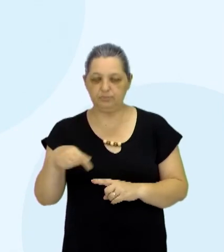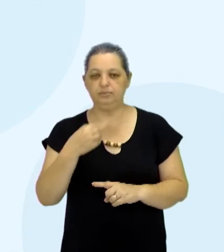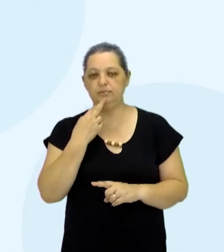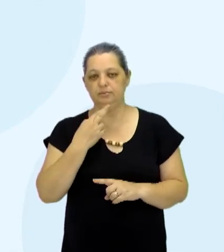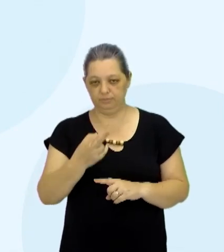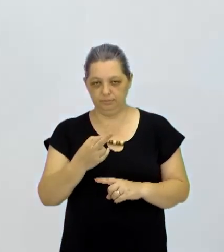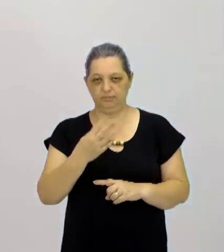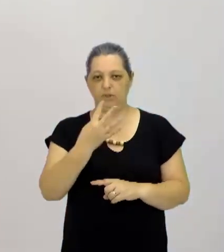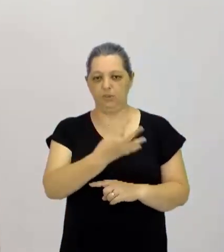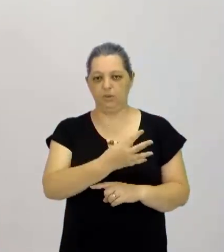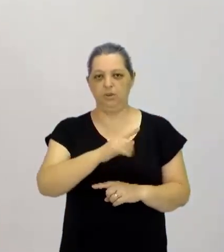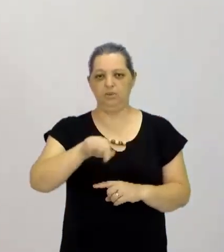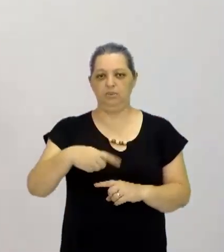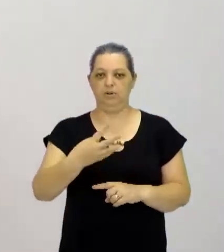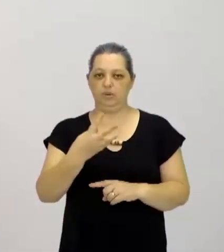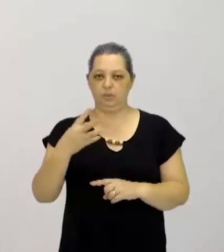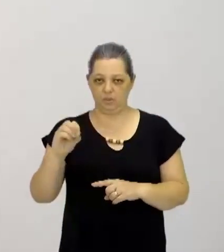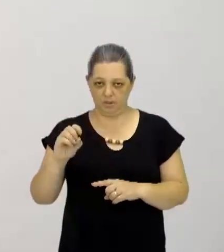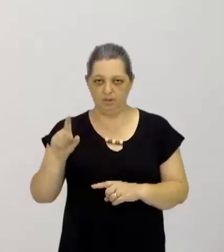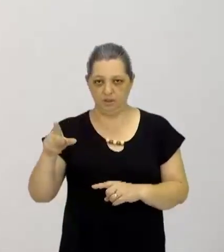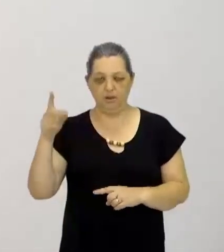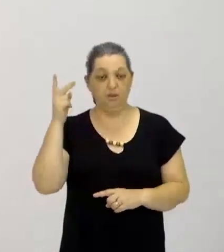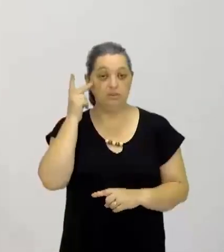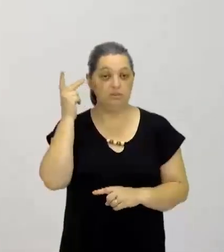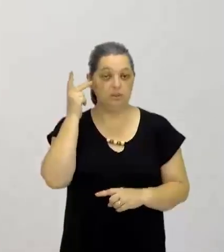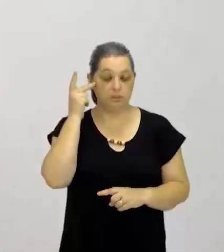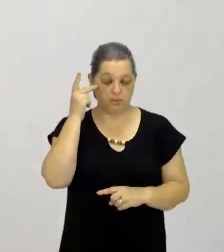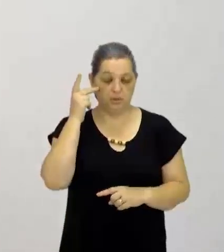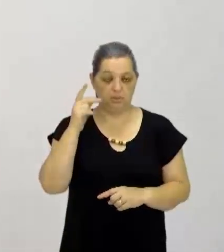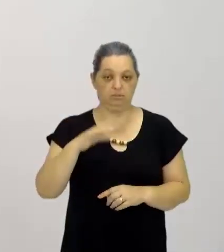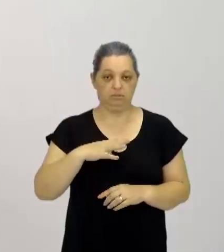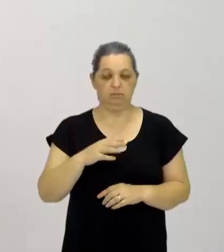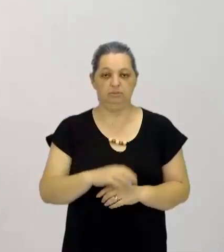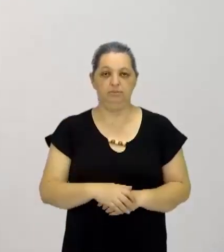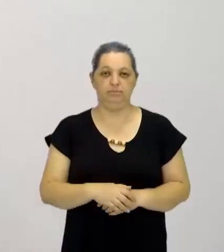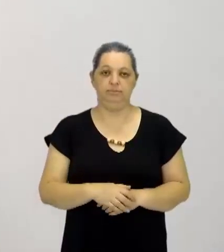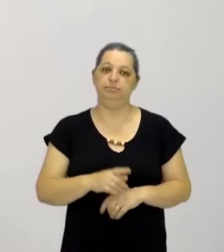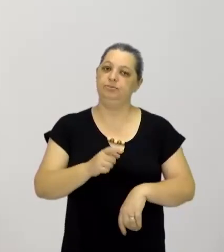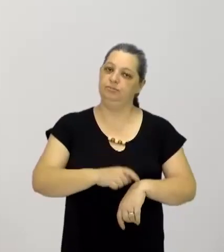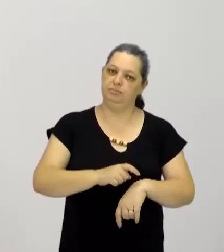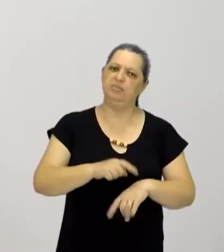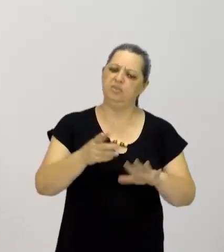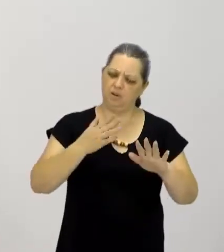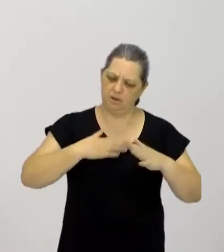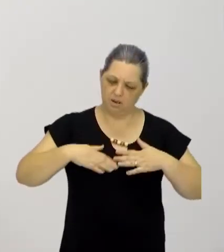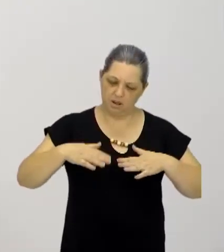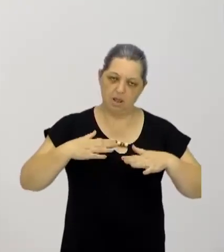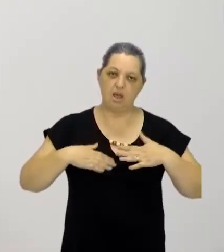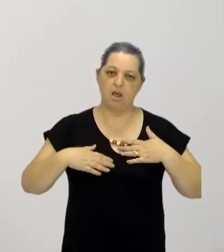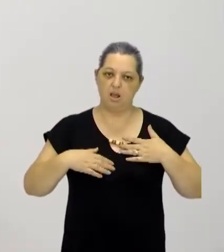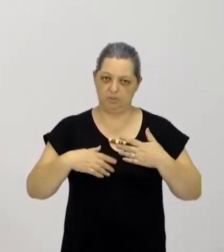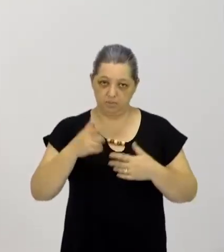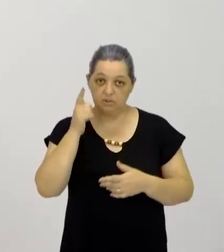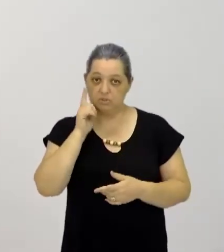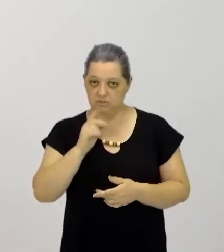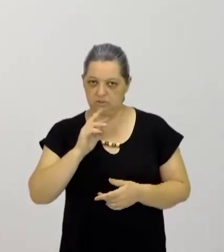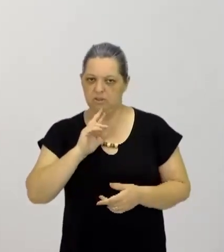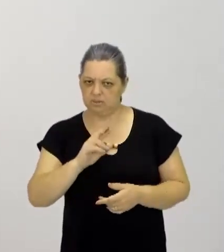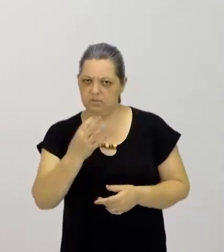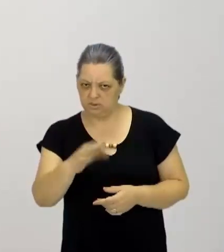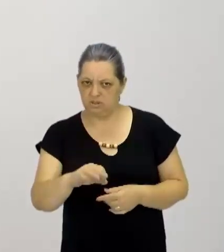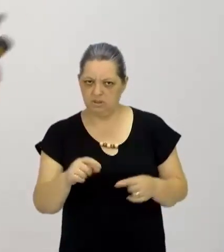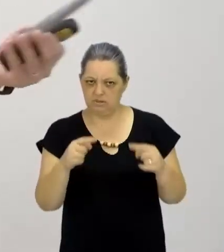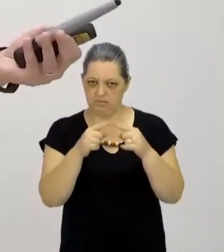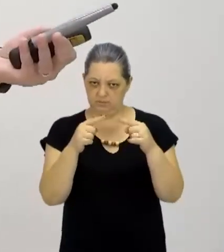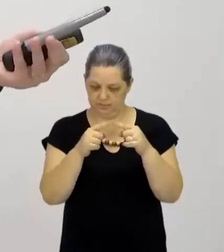é 4,40 aqui na cidade de São Paulo. Claro, não deu tempo de eu fazer? Faz com calma aí, vê se chega em 4,40 mesmo, tá bom?